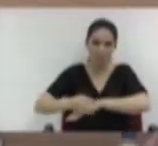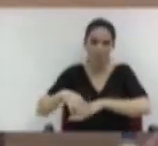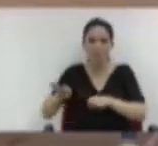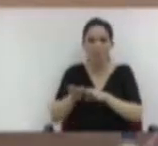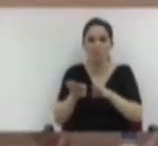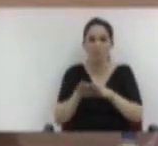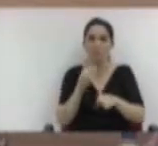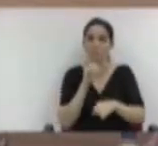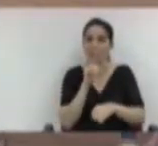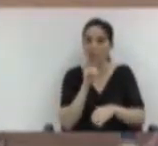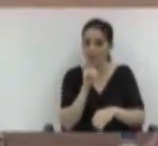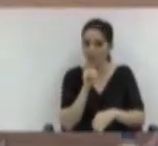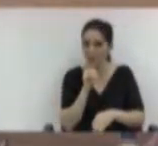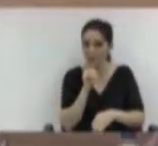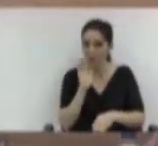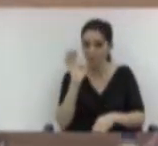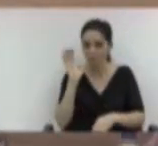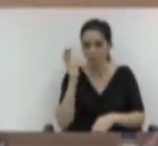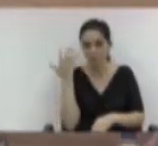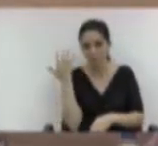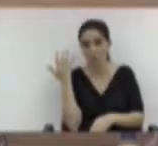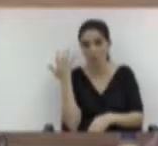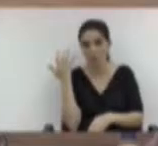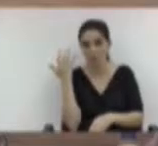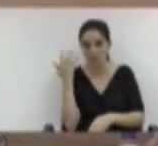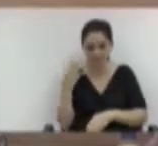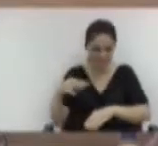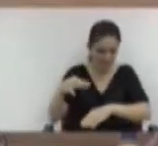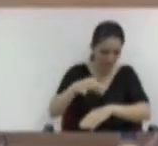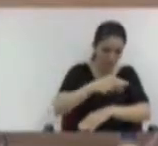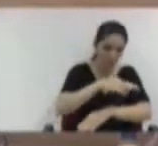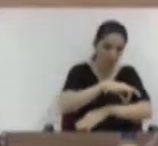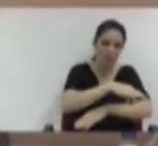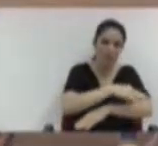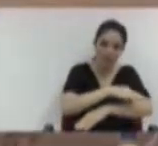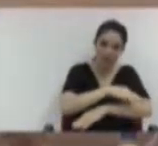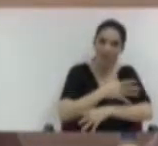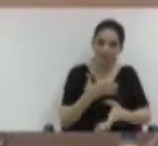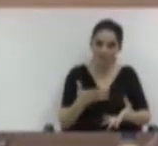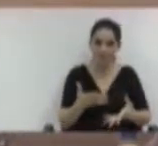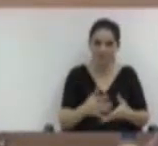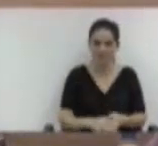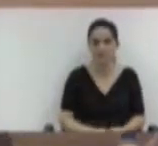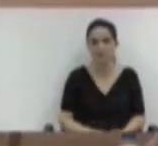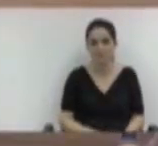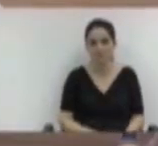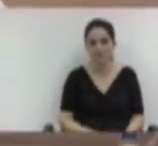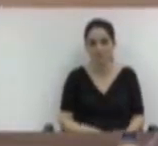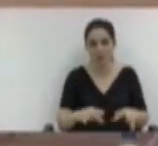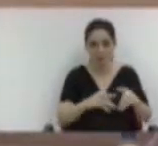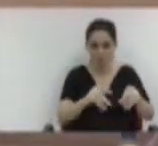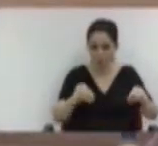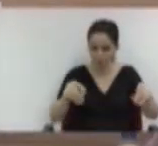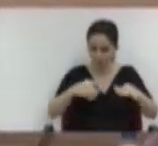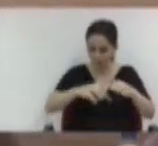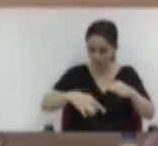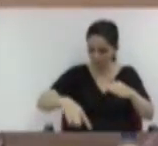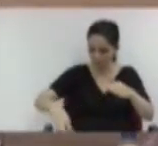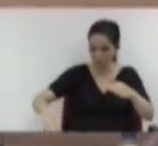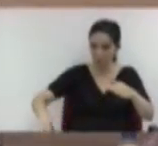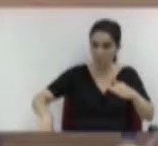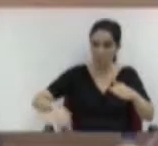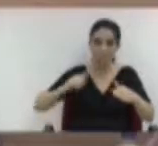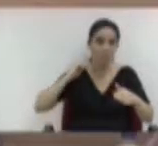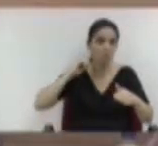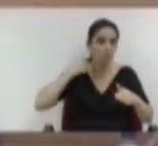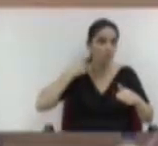que gera o risco da proliferação do mosquito da dengue, contaminação de solo por causa de derramamento